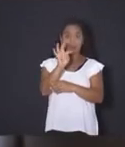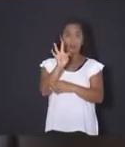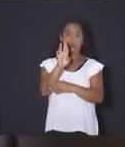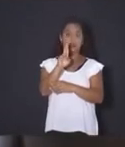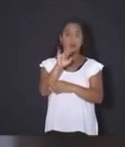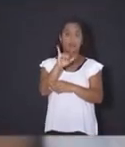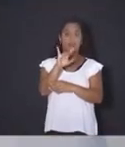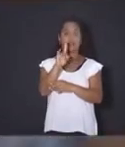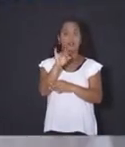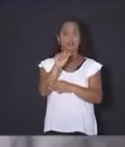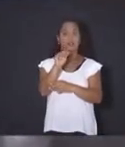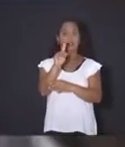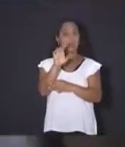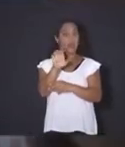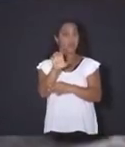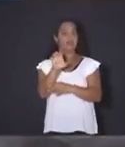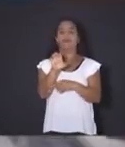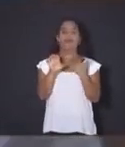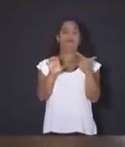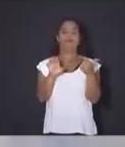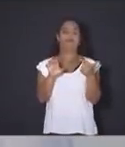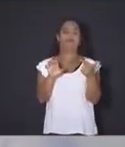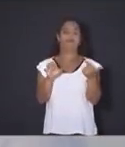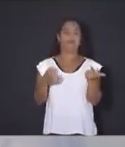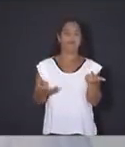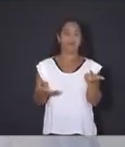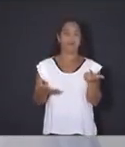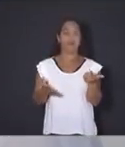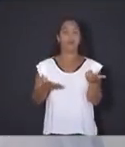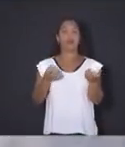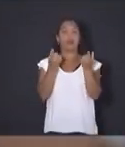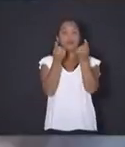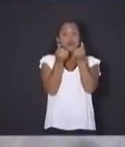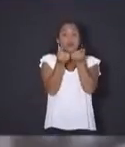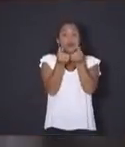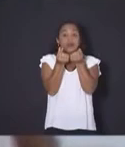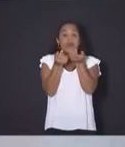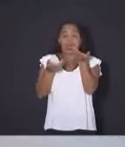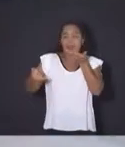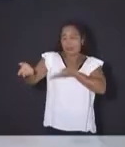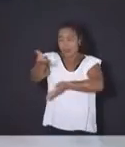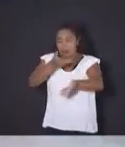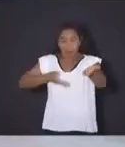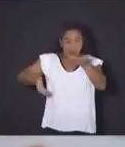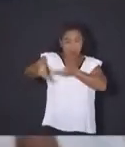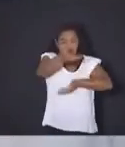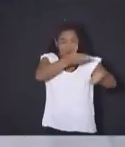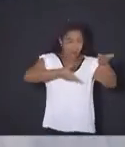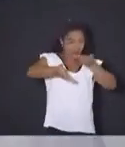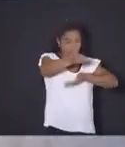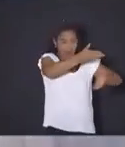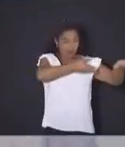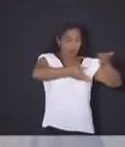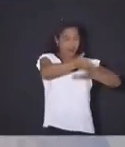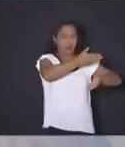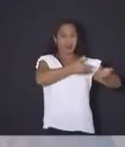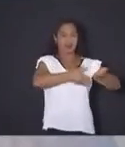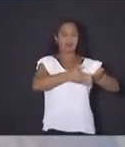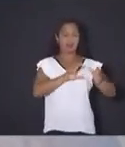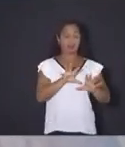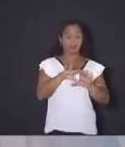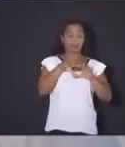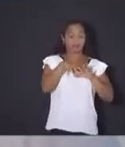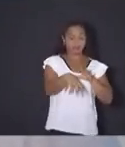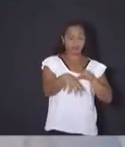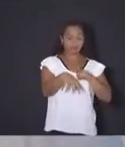o dinheiro circulava entre credores e devedores principalmente os do setor financeiro